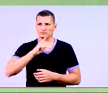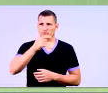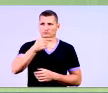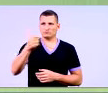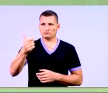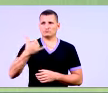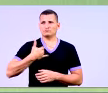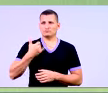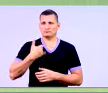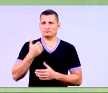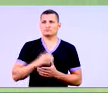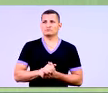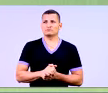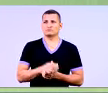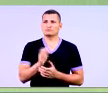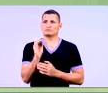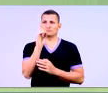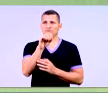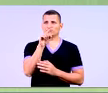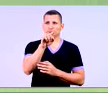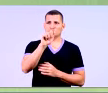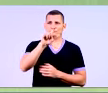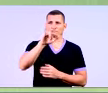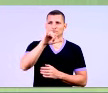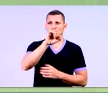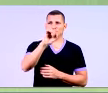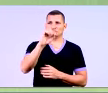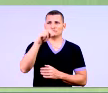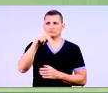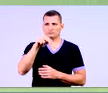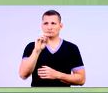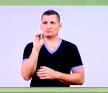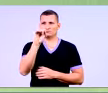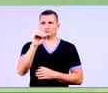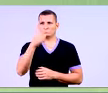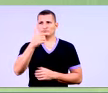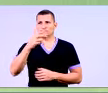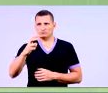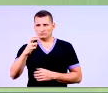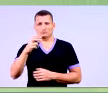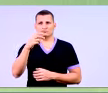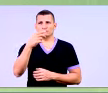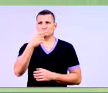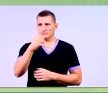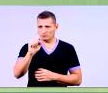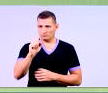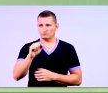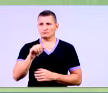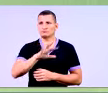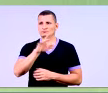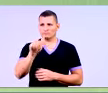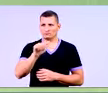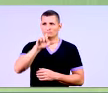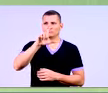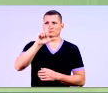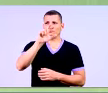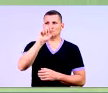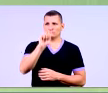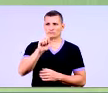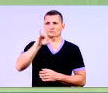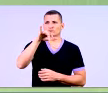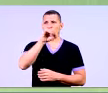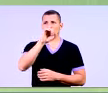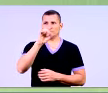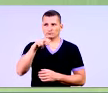se eu colocasse aqui alison e colocasse a 28 ou a a lição você tem 28